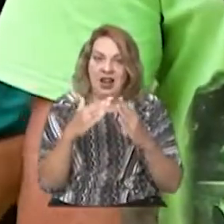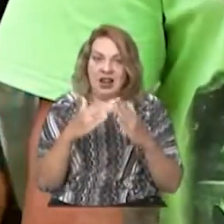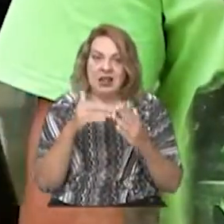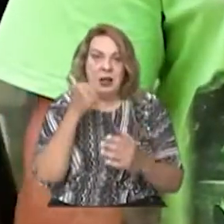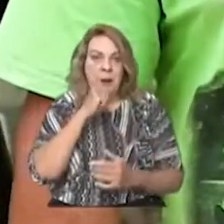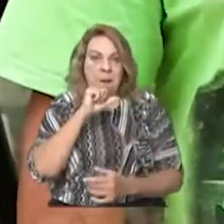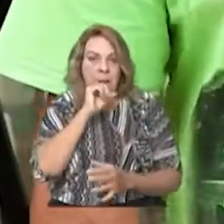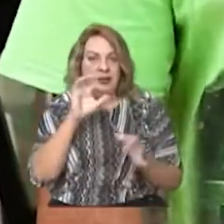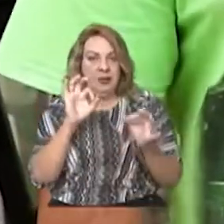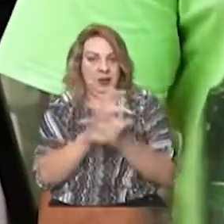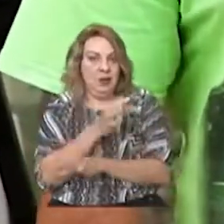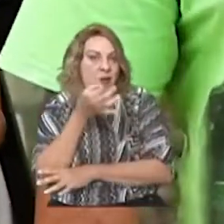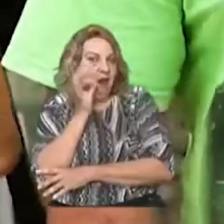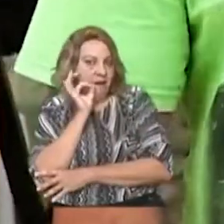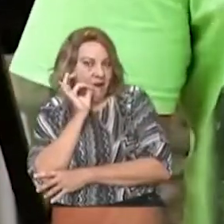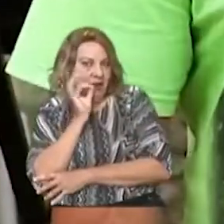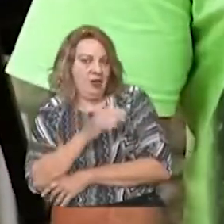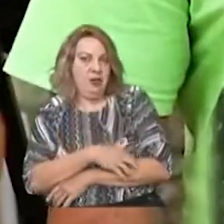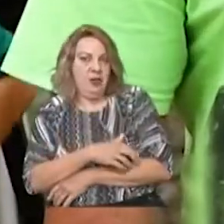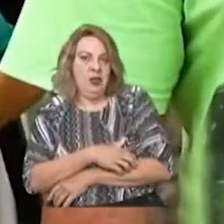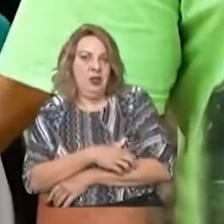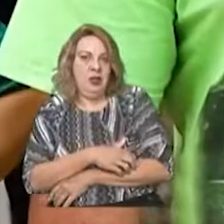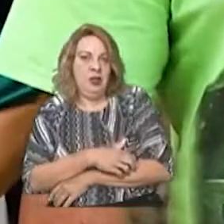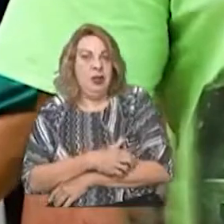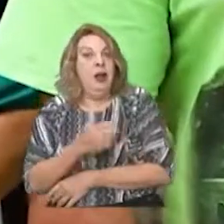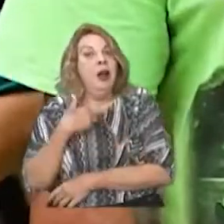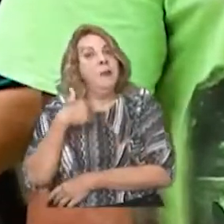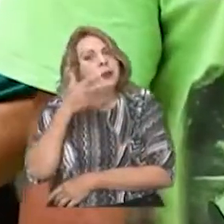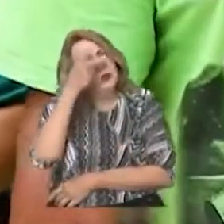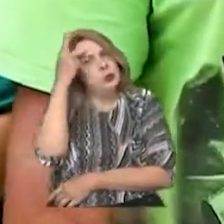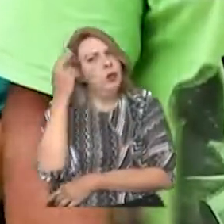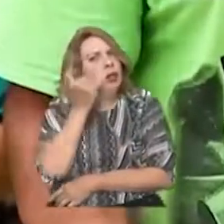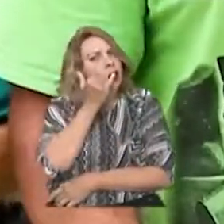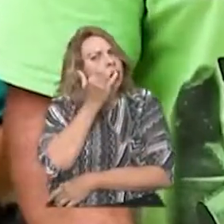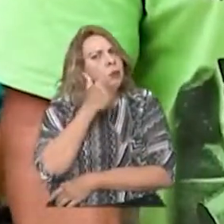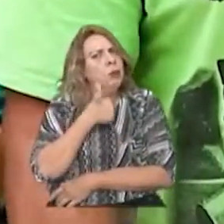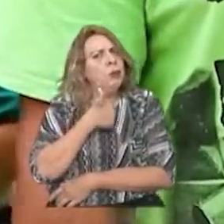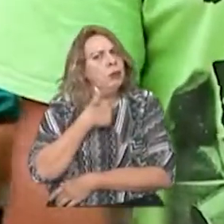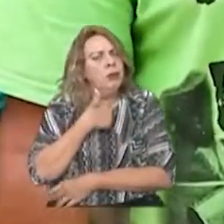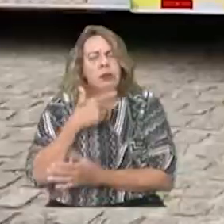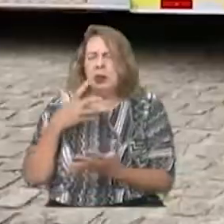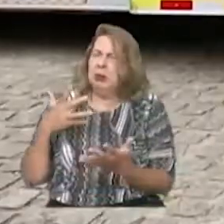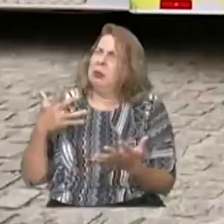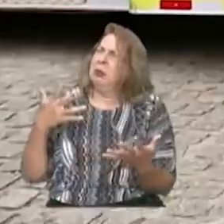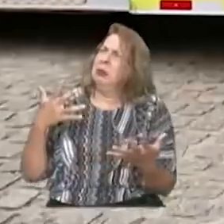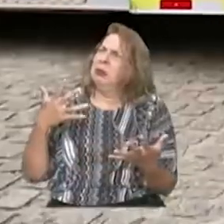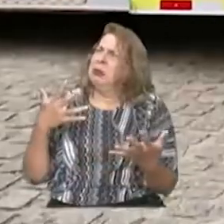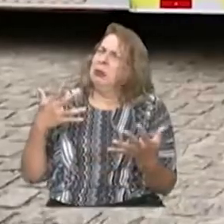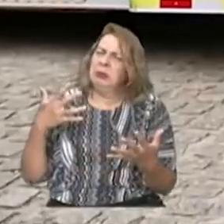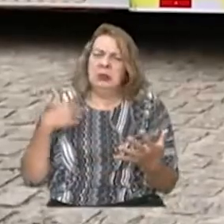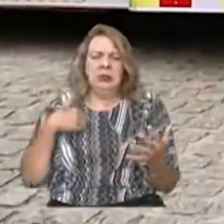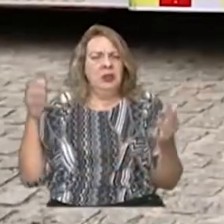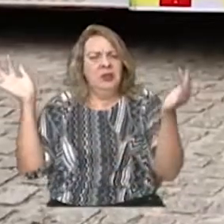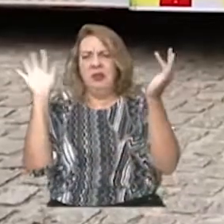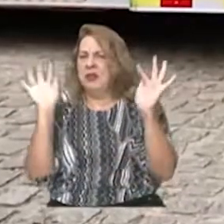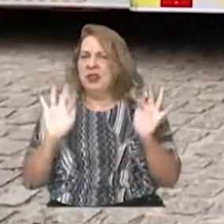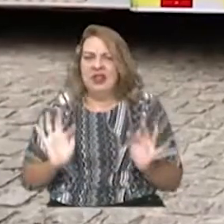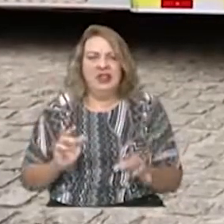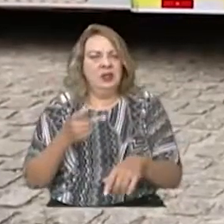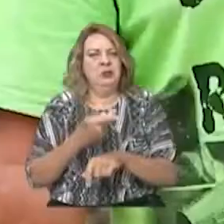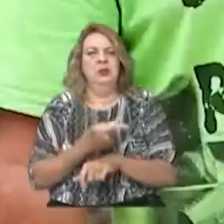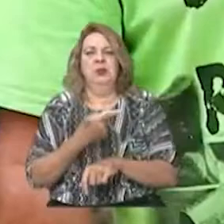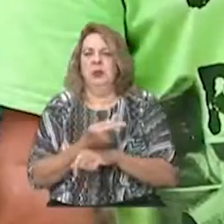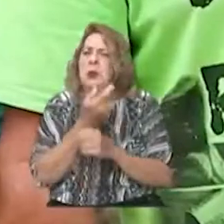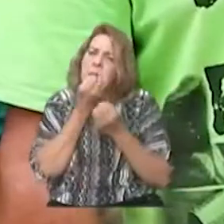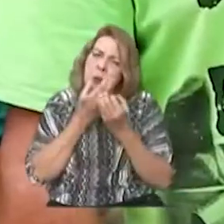terminado de tomar café, aí o representante do Caju Cap ligou para mim, eu não caiu muito a ficha, eu estou muito feliz, entendeu, com a premiação,